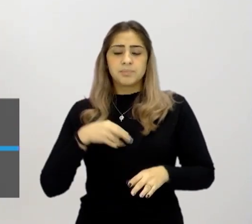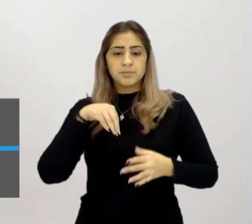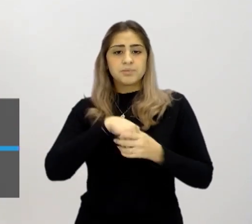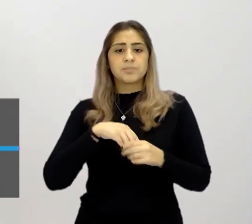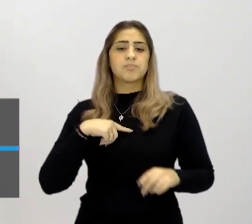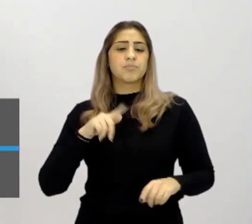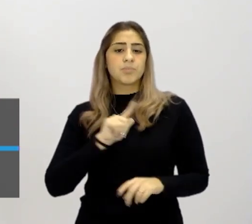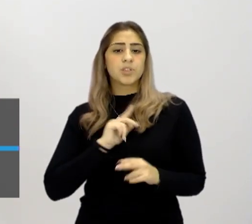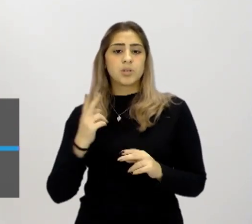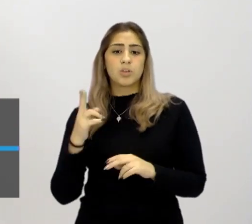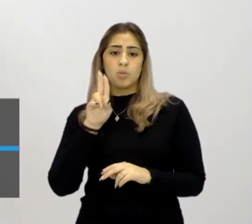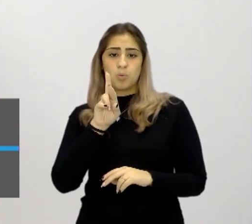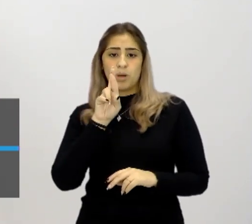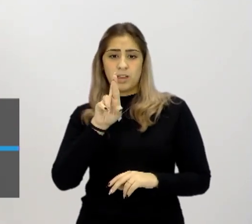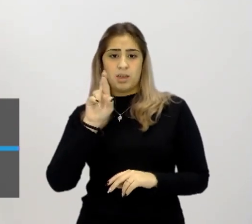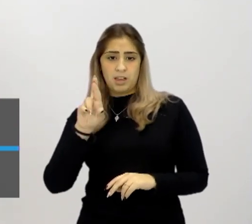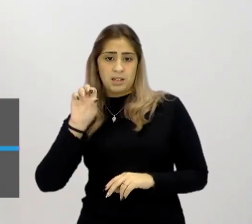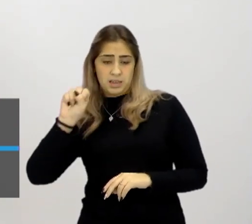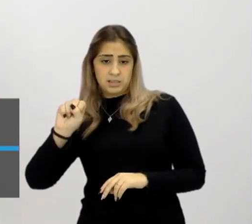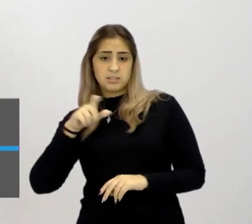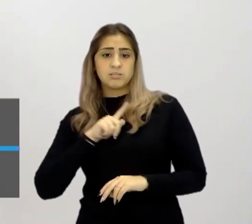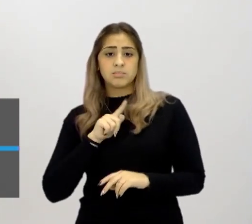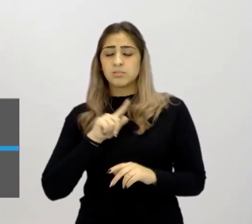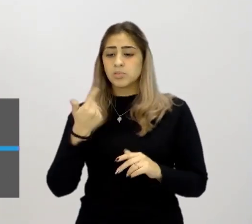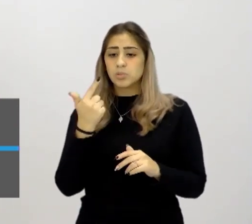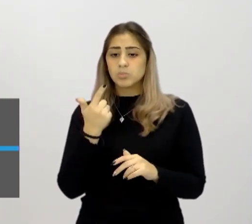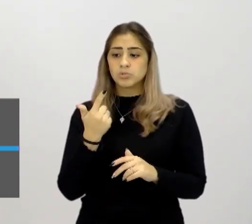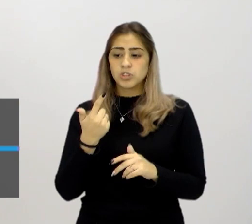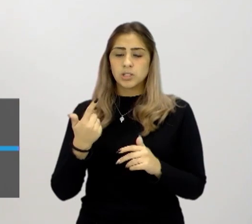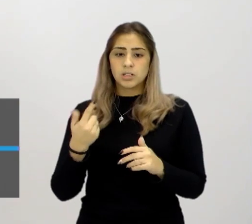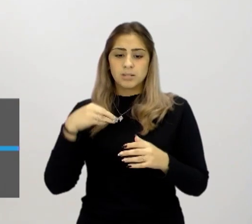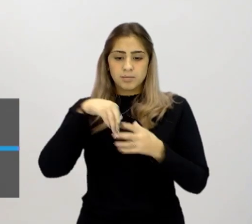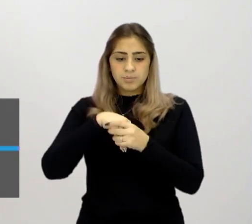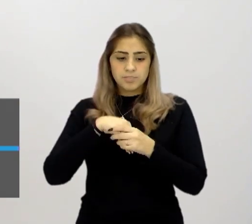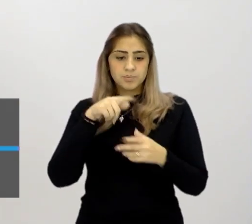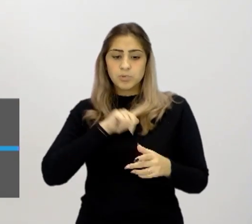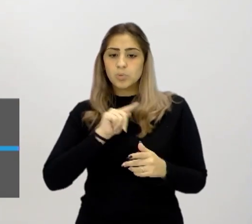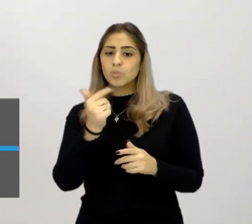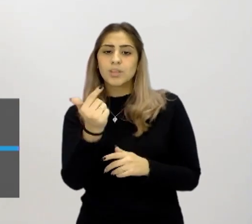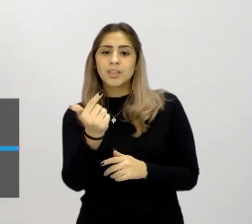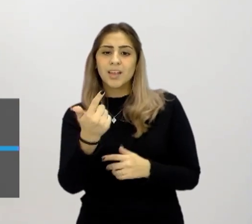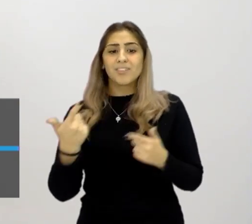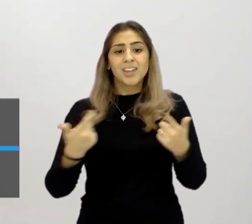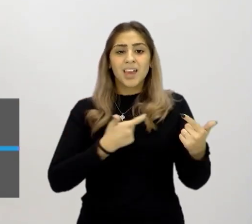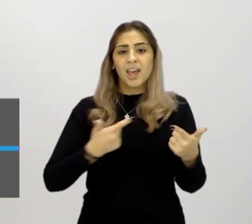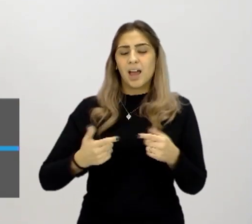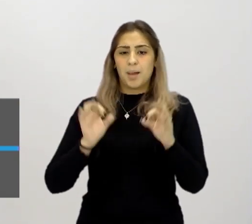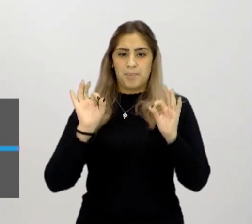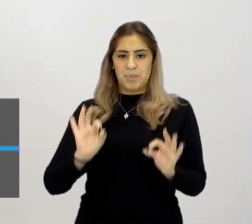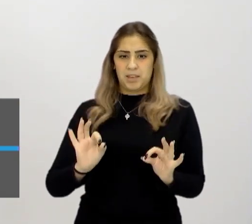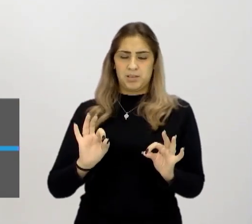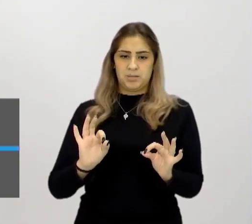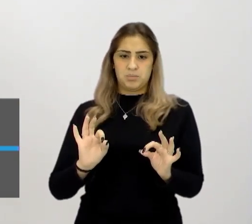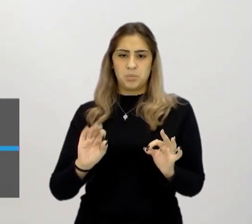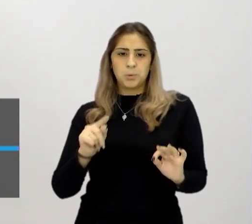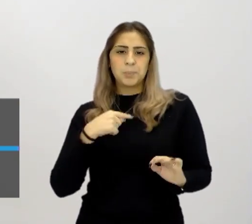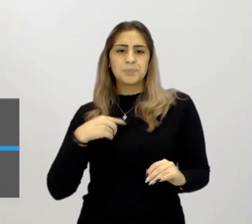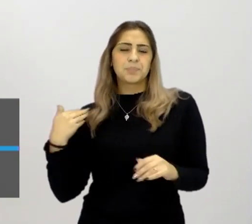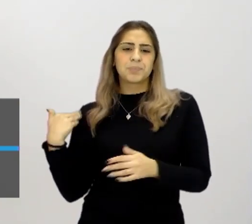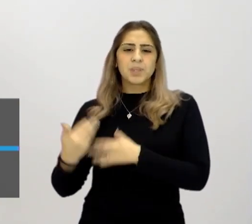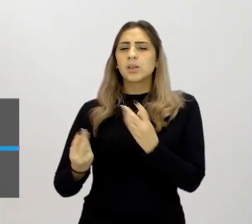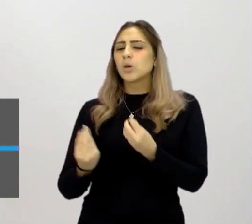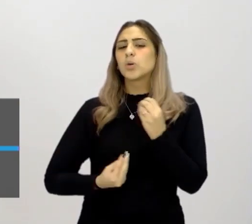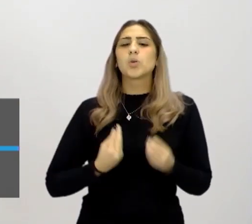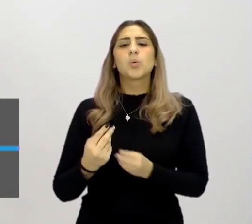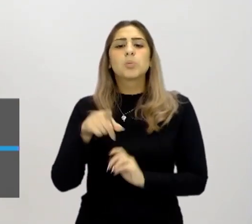União Soviética e Estados Unidos, eles não iam às vias de fato, né? Não houve uma guerra, um enfrentamento bélico. Mas como